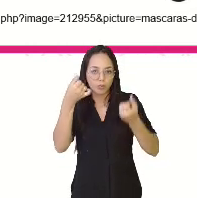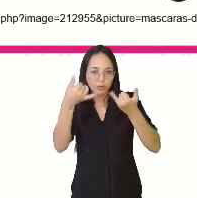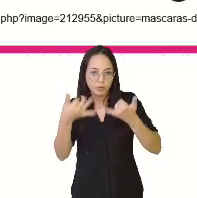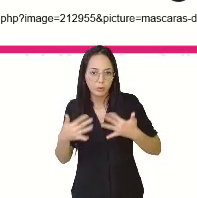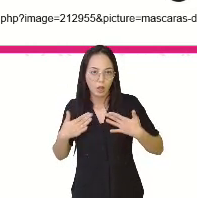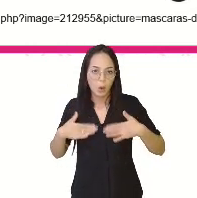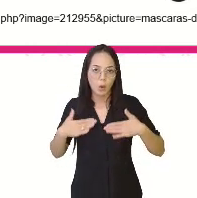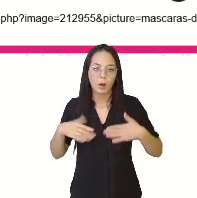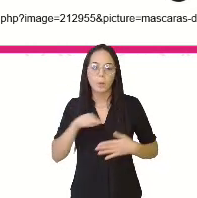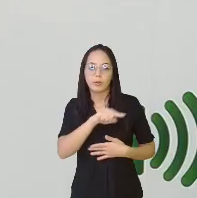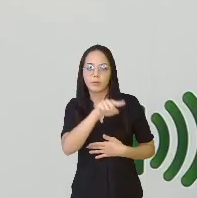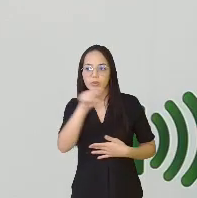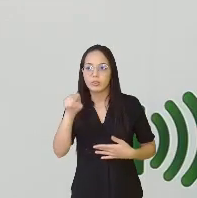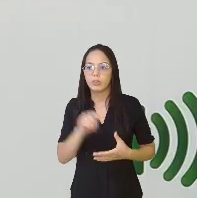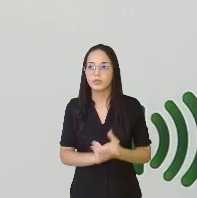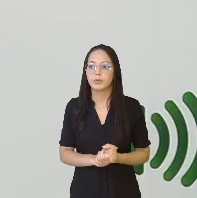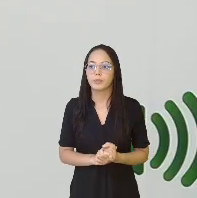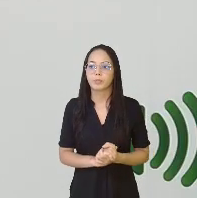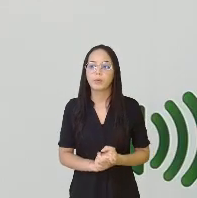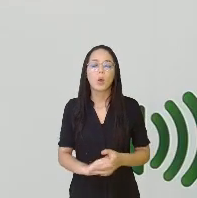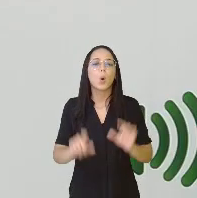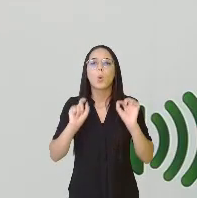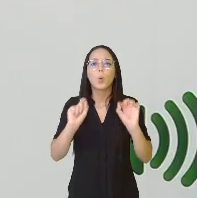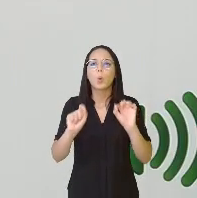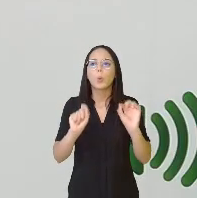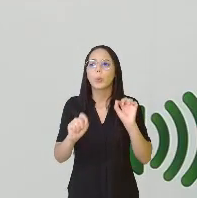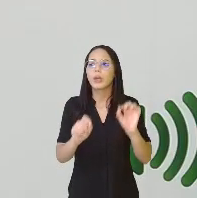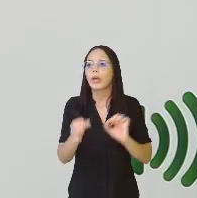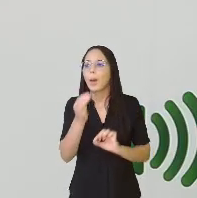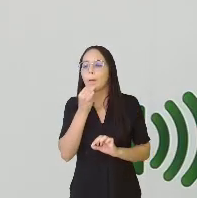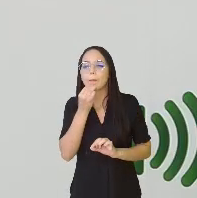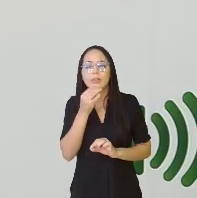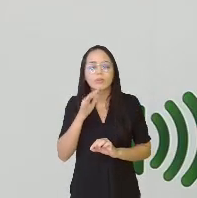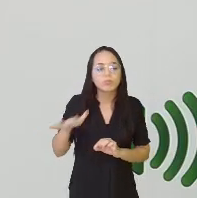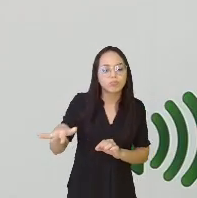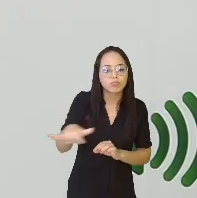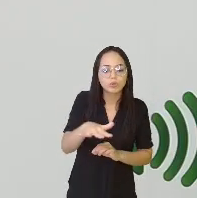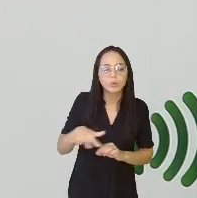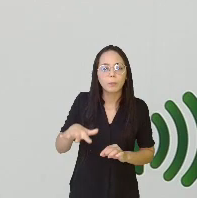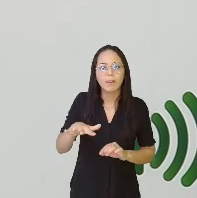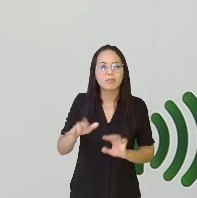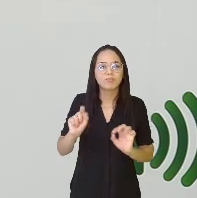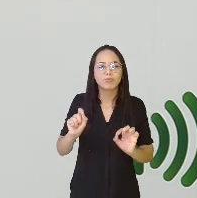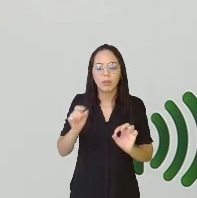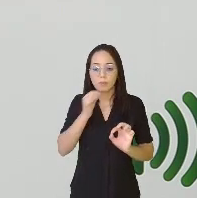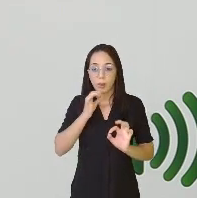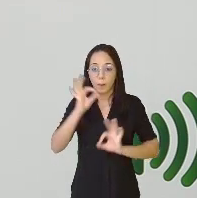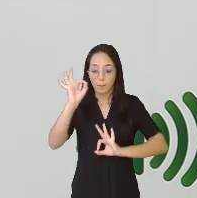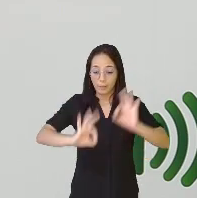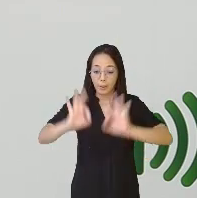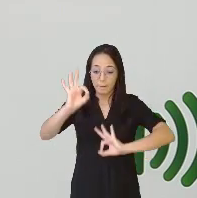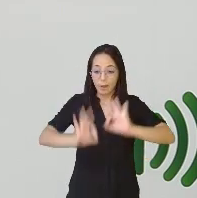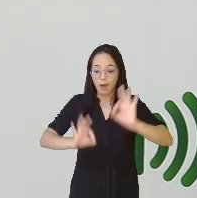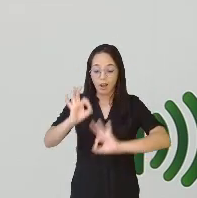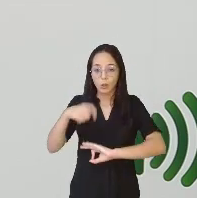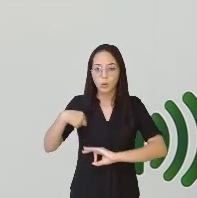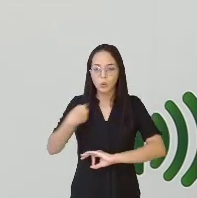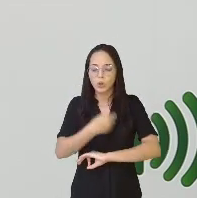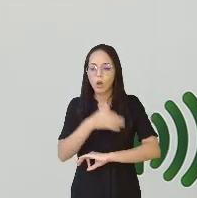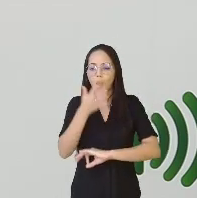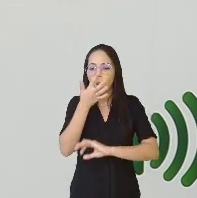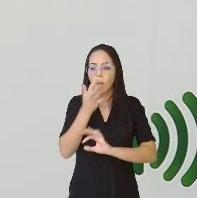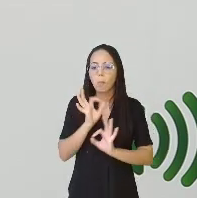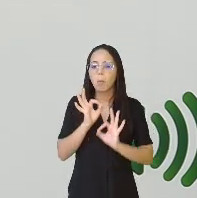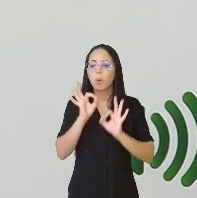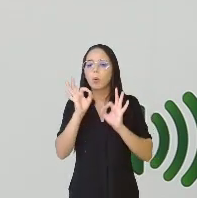calma para vocês. O que é o espaço cênico? É aquele ali que é preparado para que a gente que está assistindo aquela peça